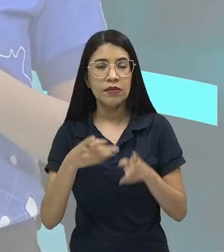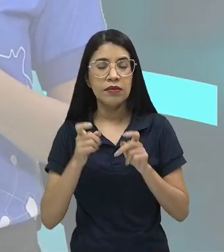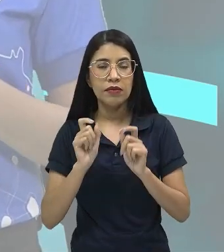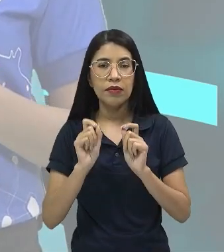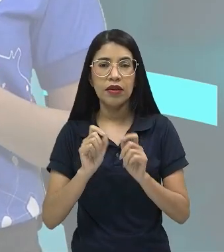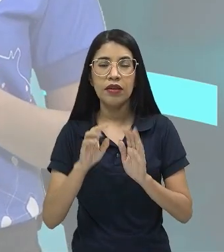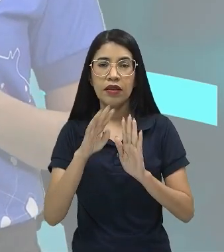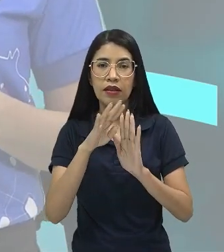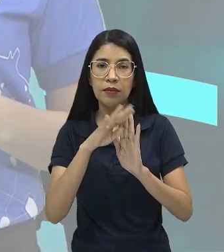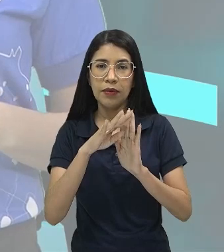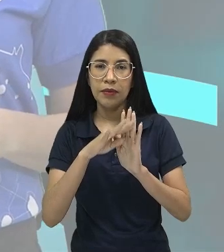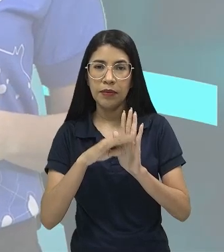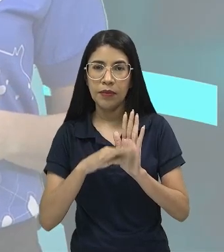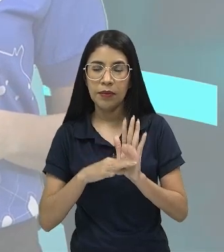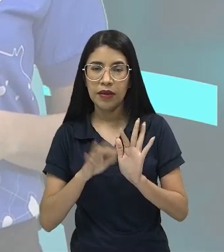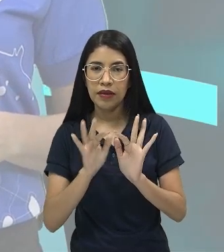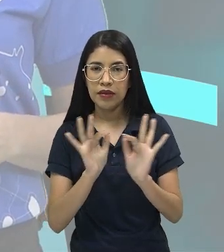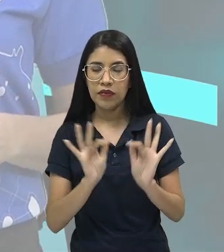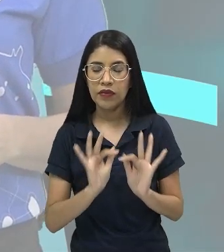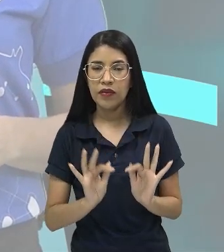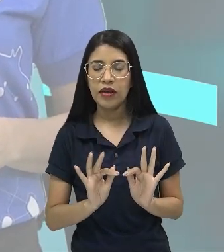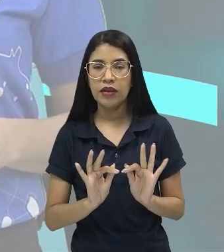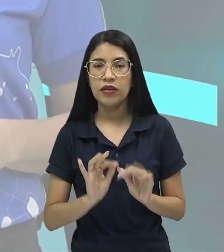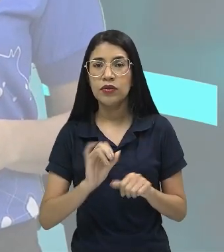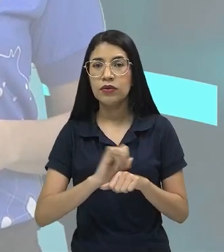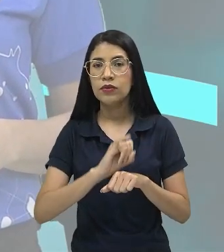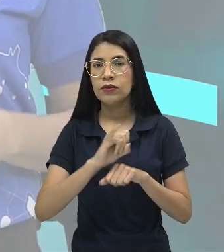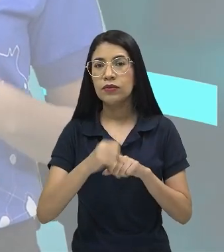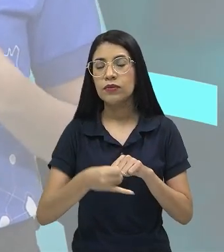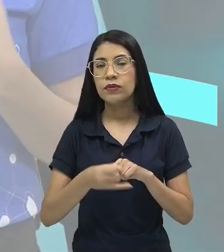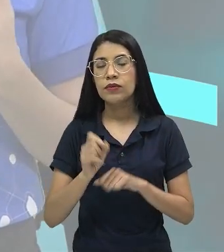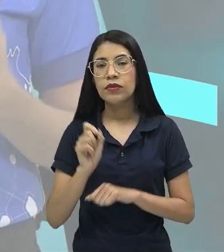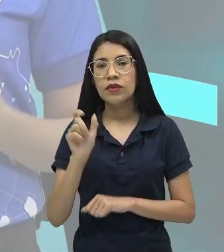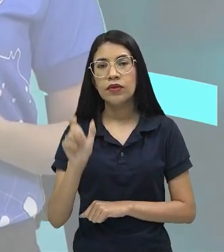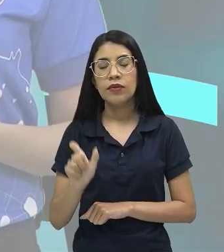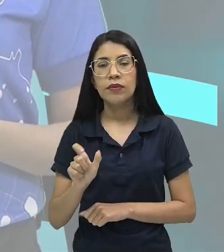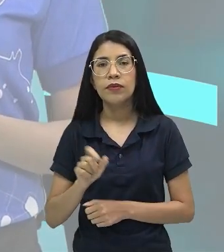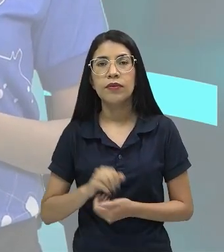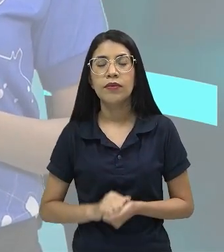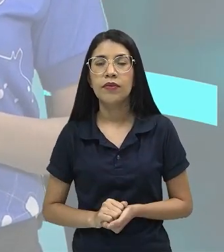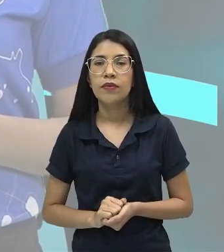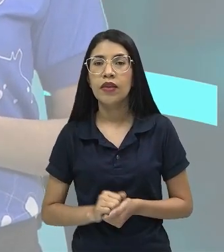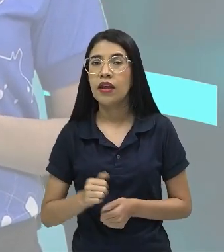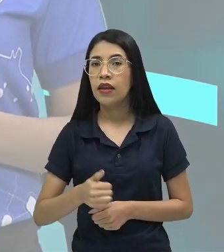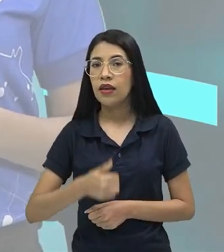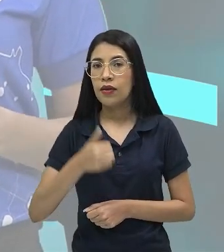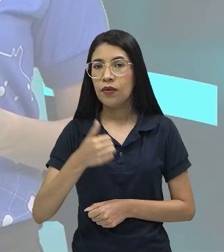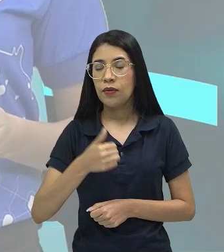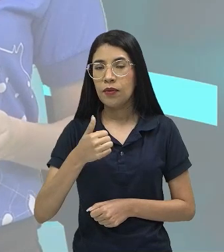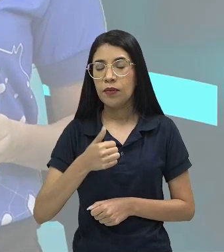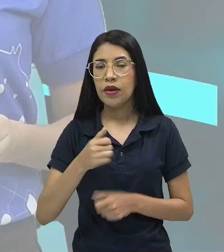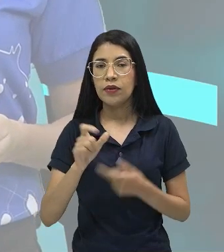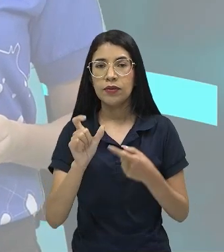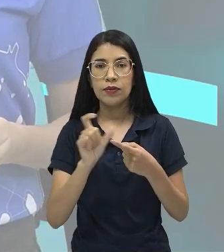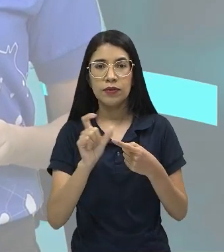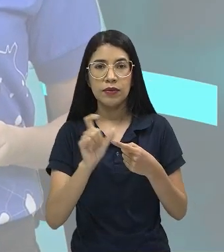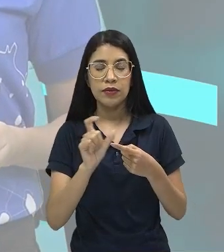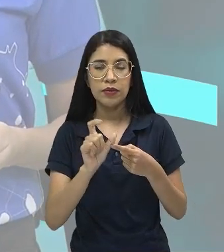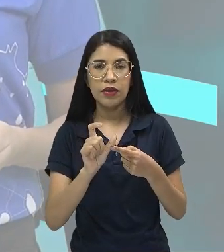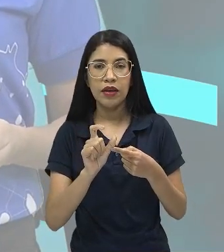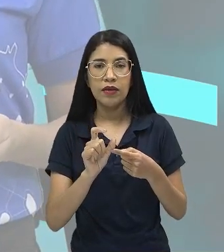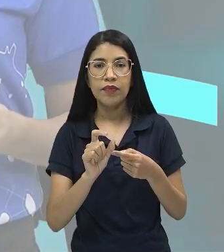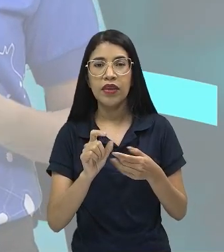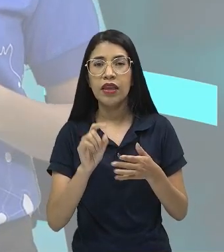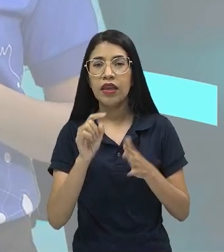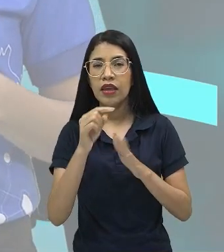aqui, nestas frases, o sujeito, não é o primeiro do singular E os